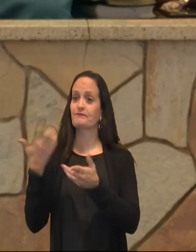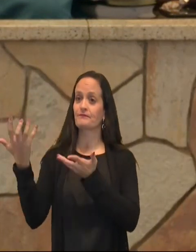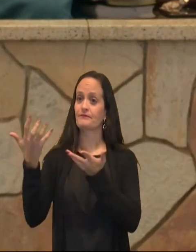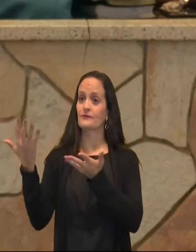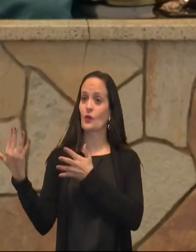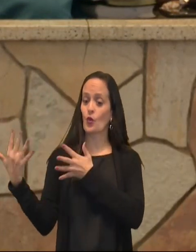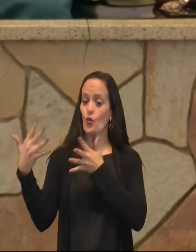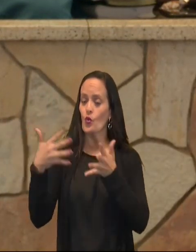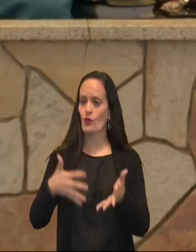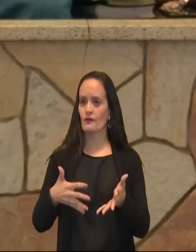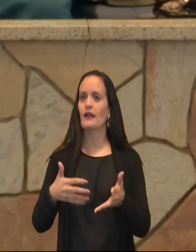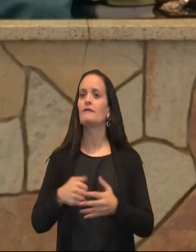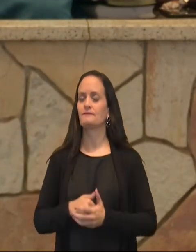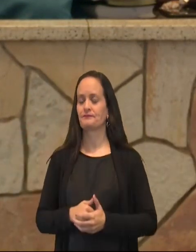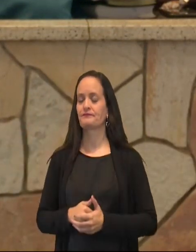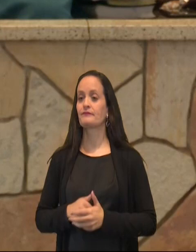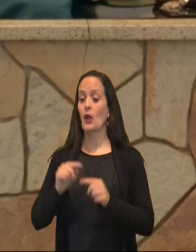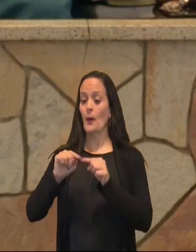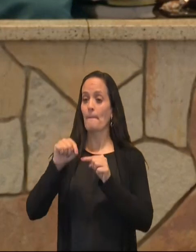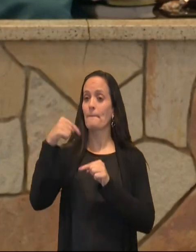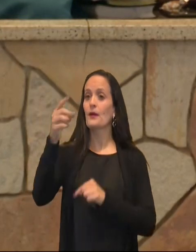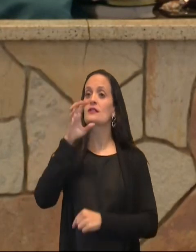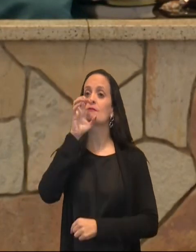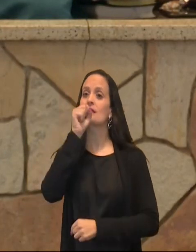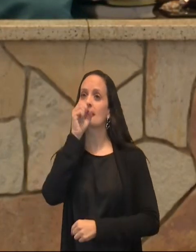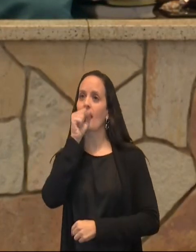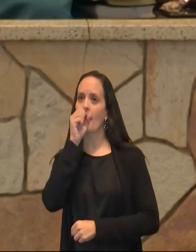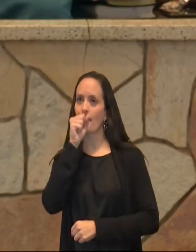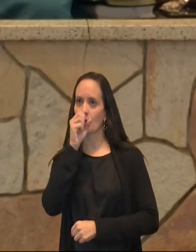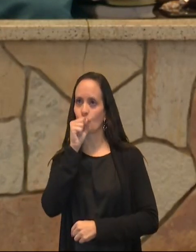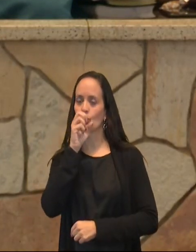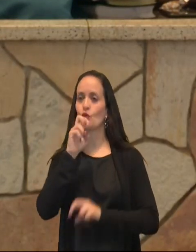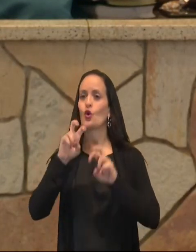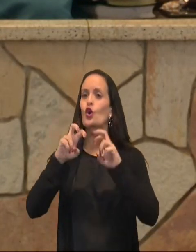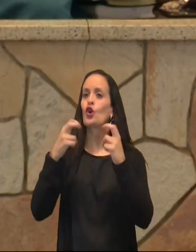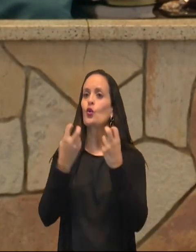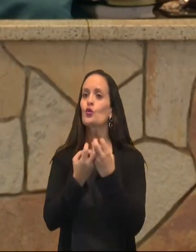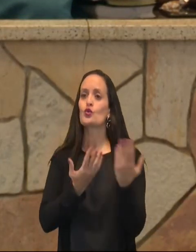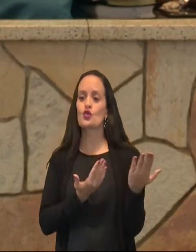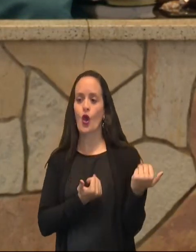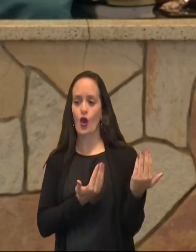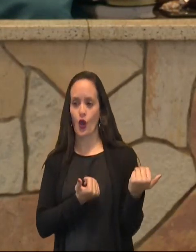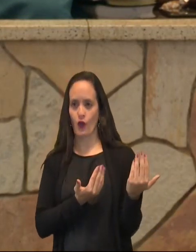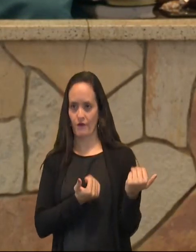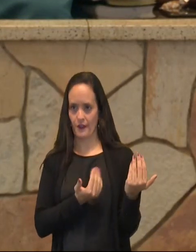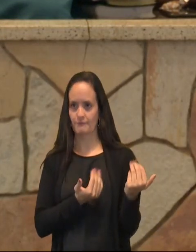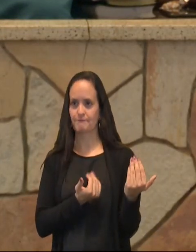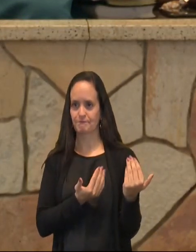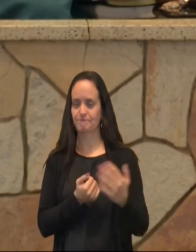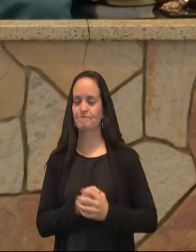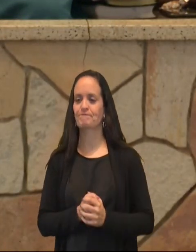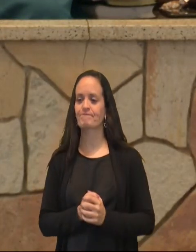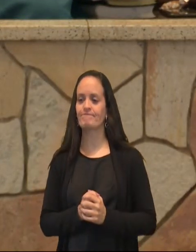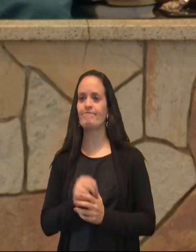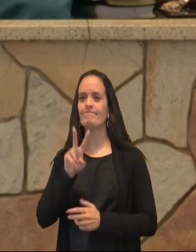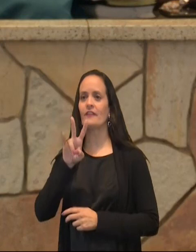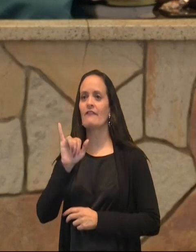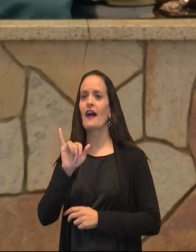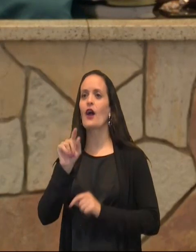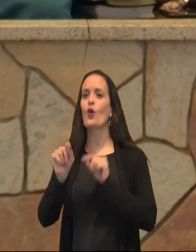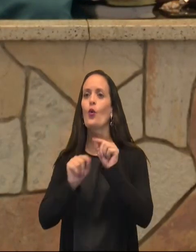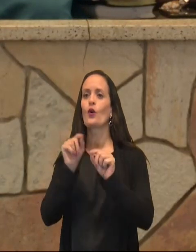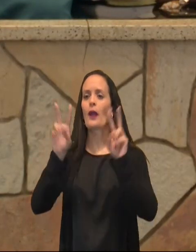que no próximo sábado esteja conosco no culto da juventude, onde nós estaremos fechando o mês dessa temática